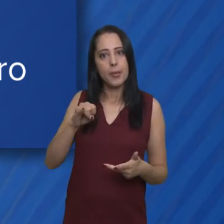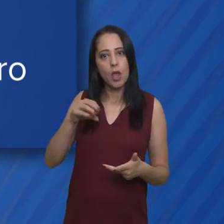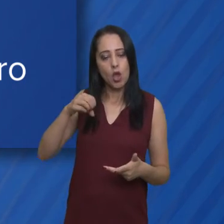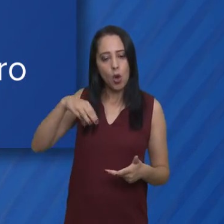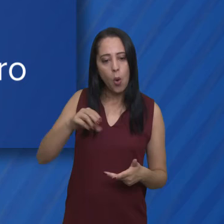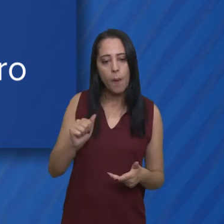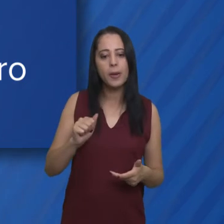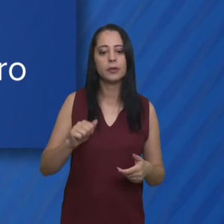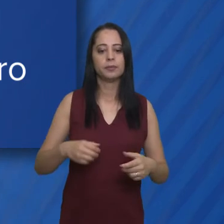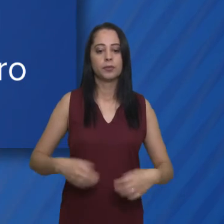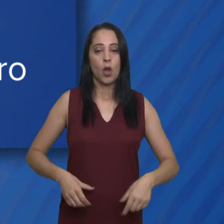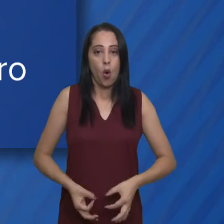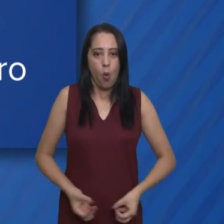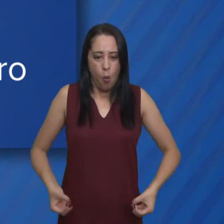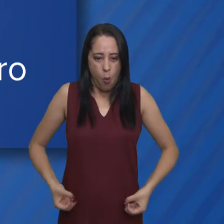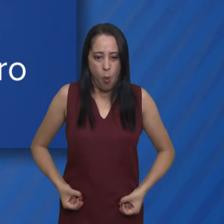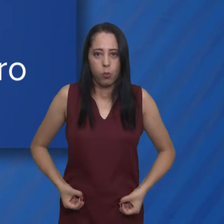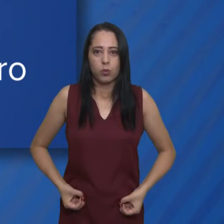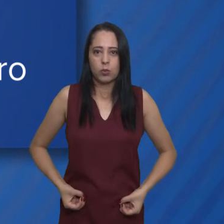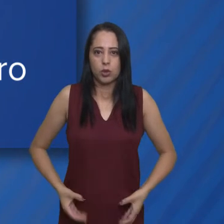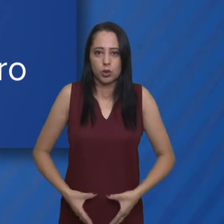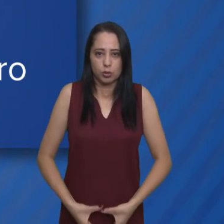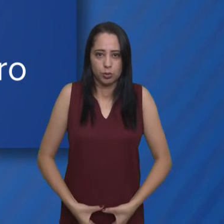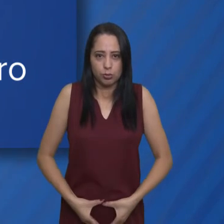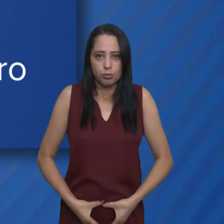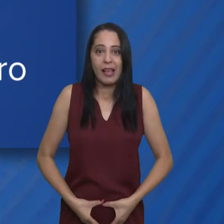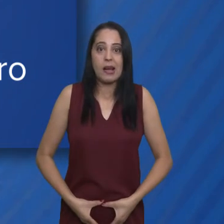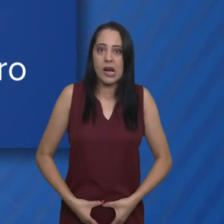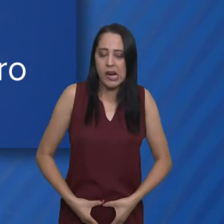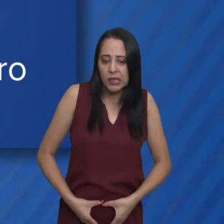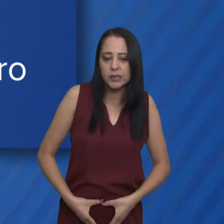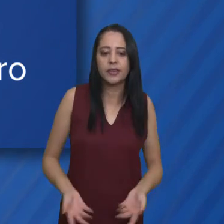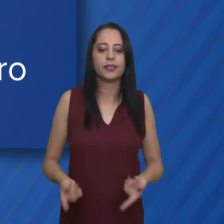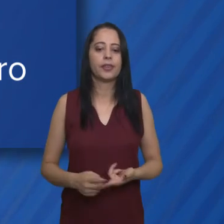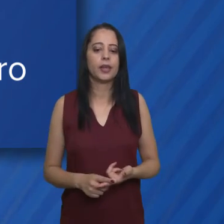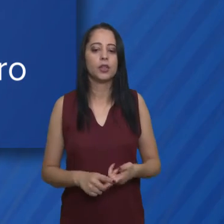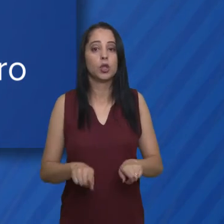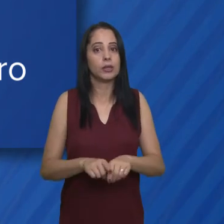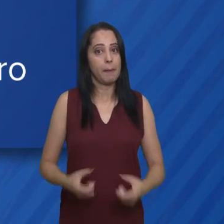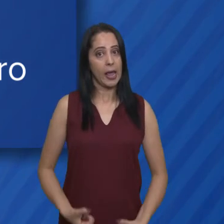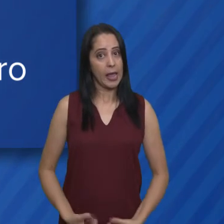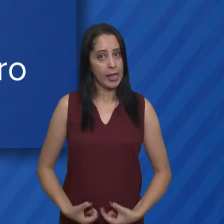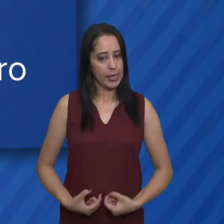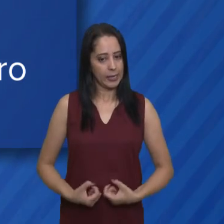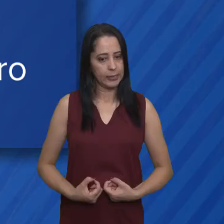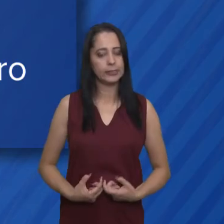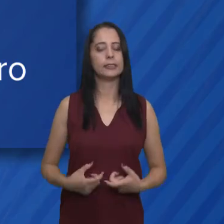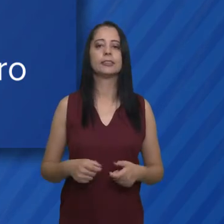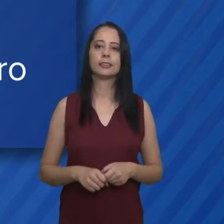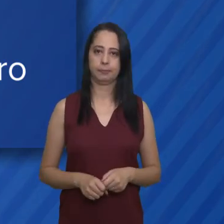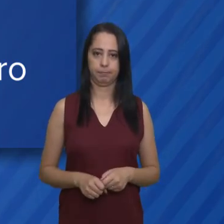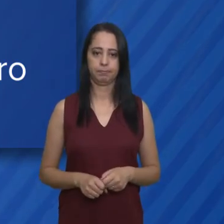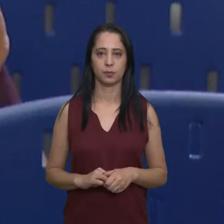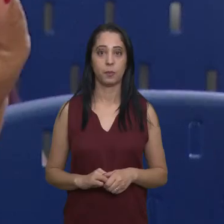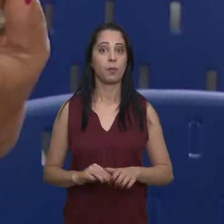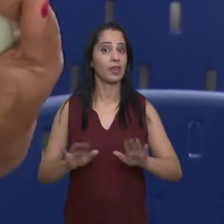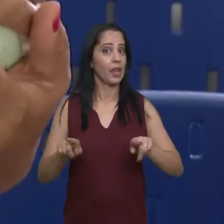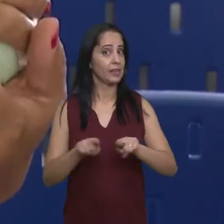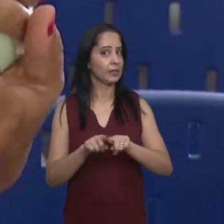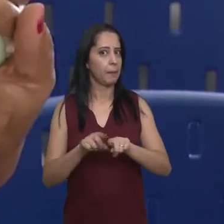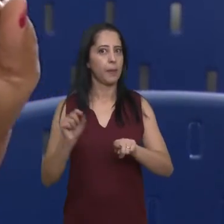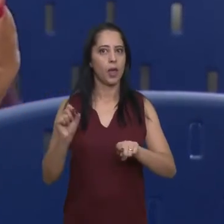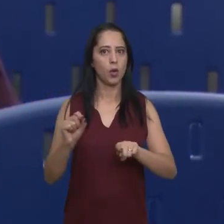má formação uterina, estreitamento do canal do colo uterino e câncer de útero e do endométrio.